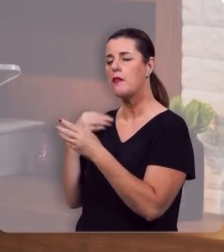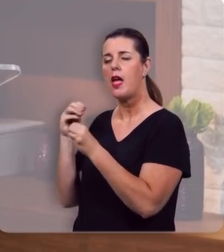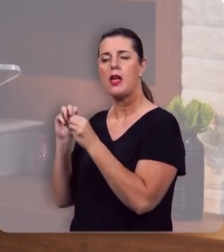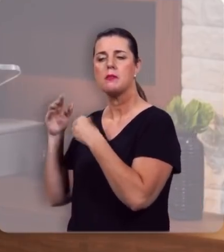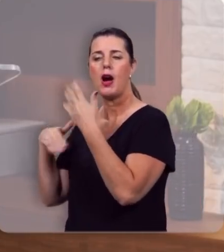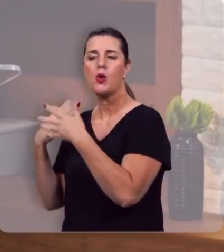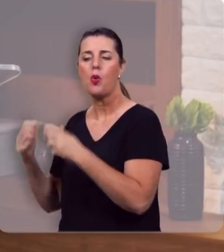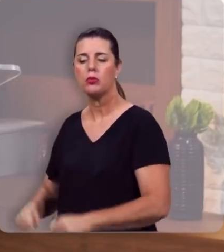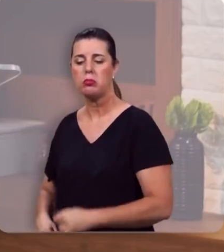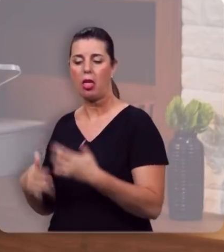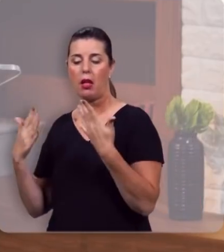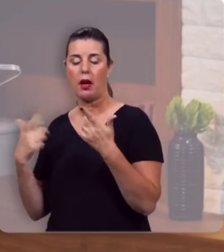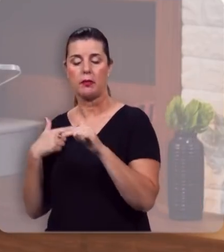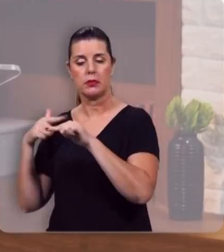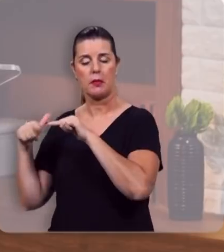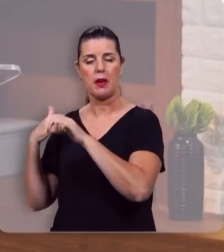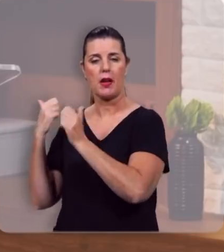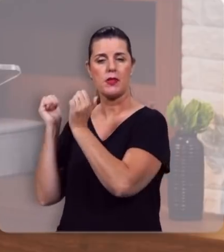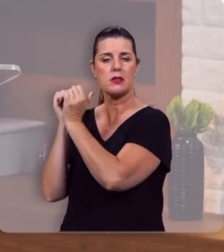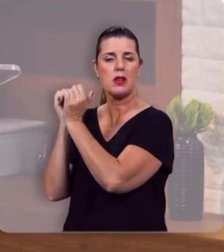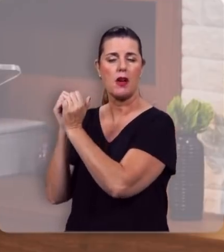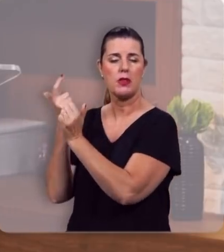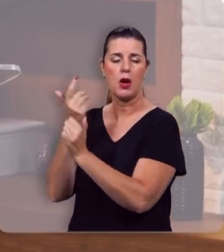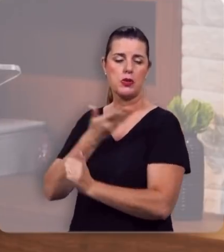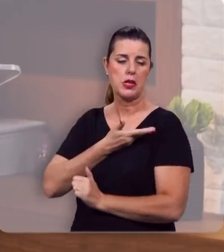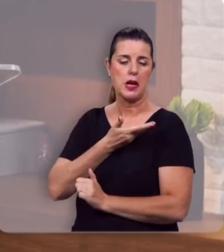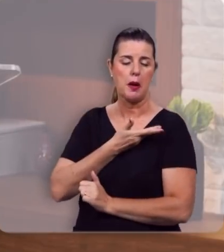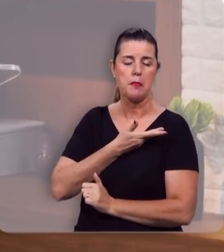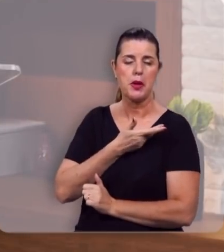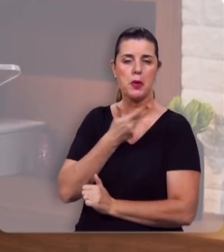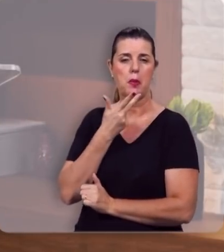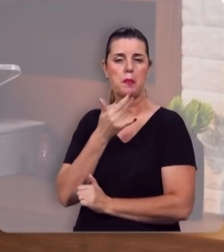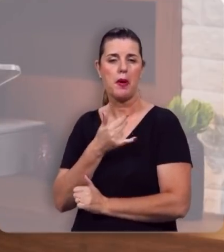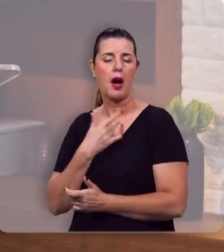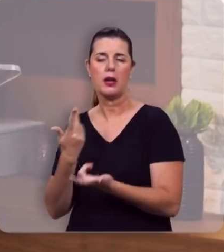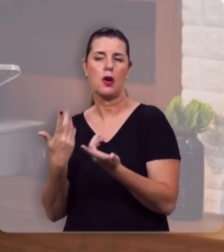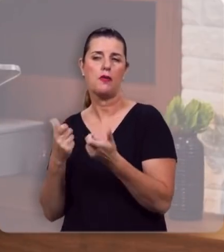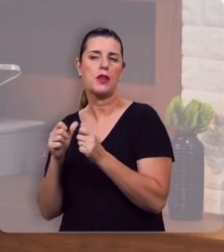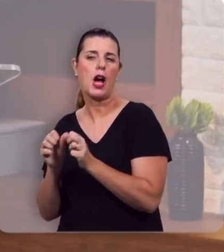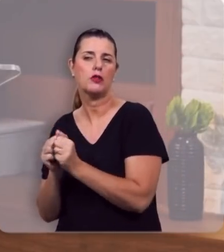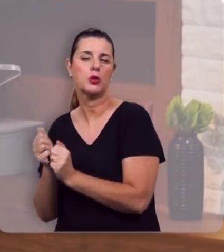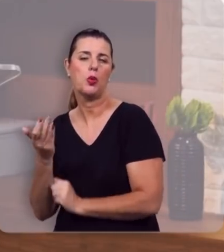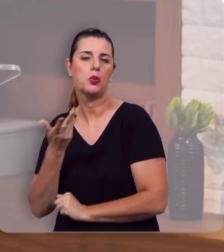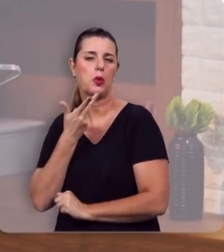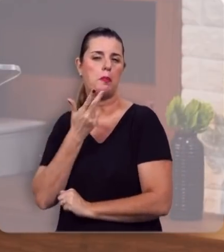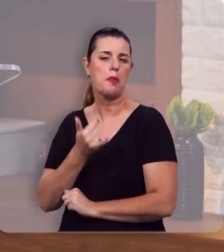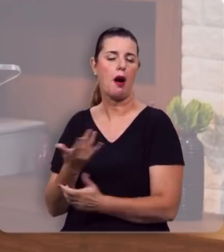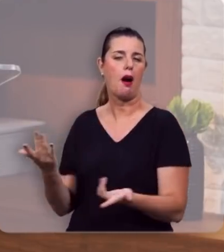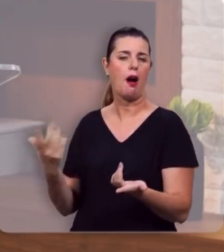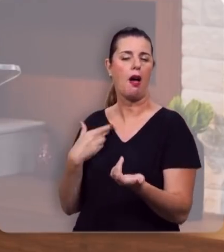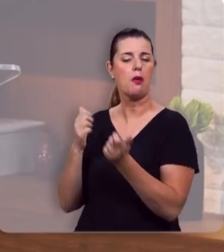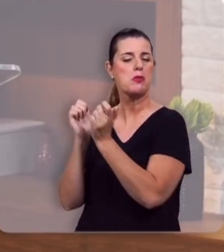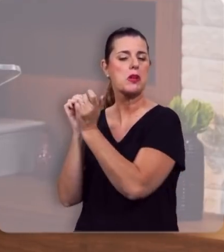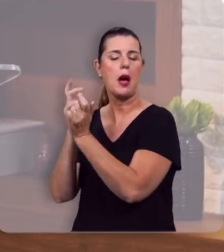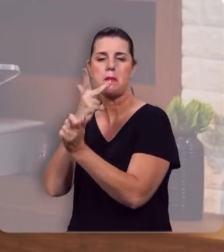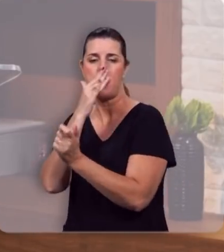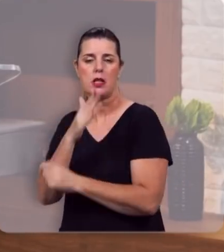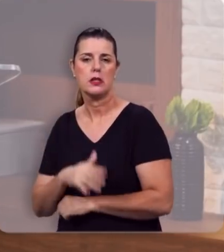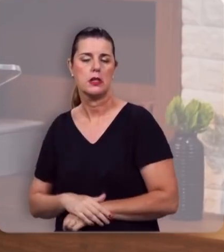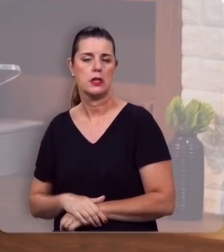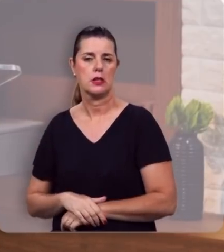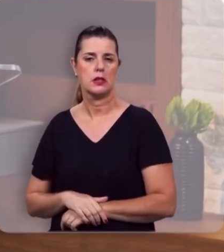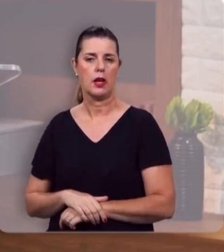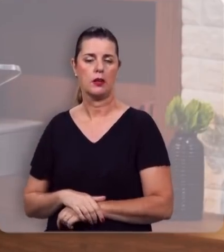dissoluta, mas trabalhava como escravo. Ele não tinha amizade com o pai, ele não se deleitava no pai, ele era um escravo dentro de